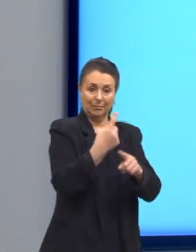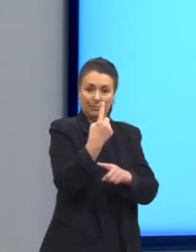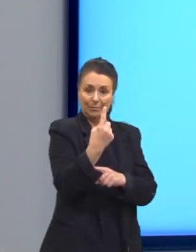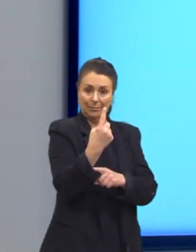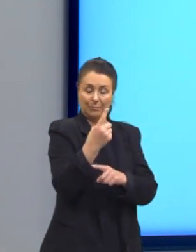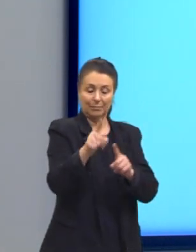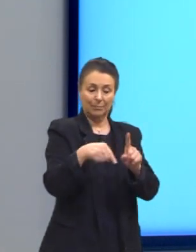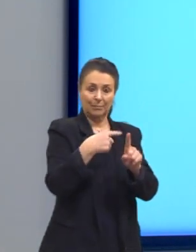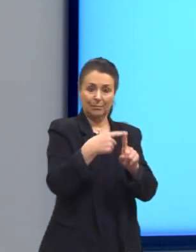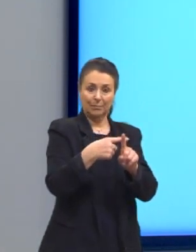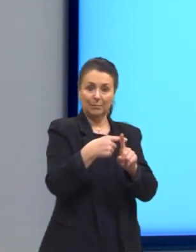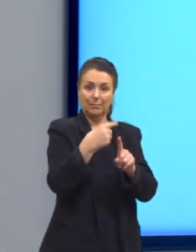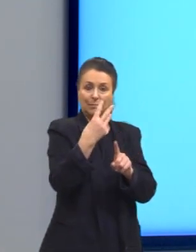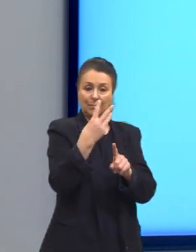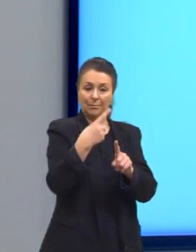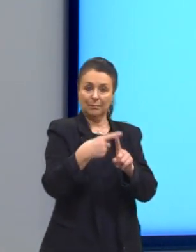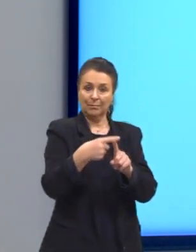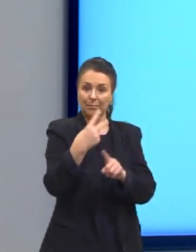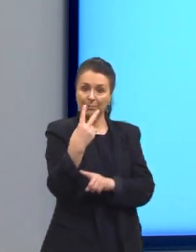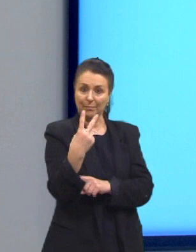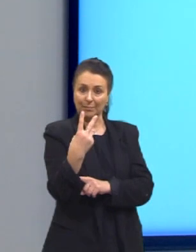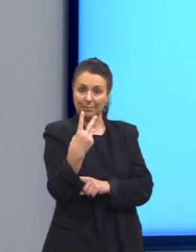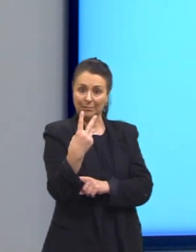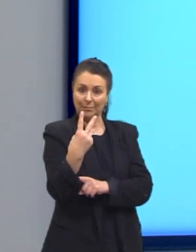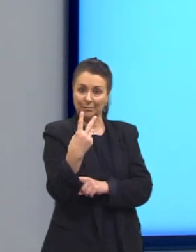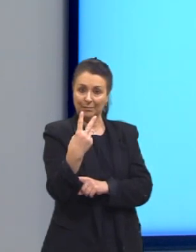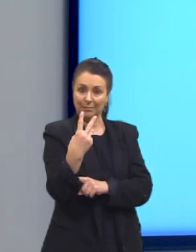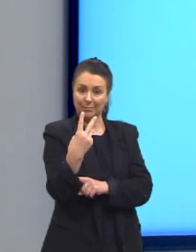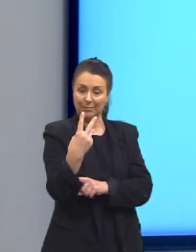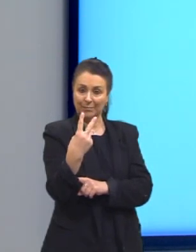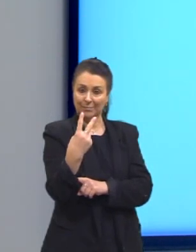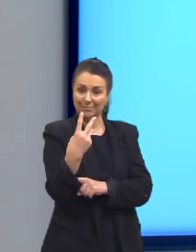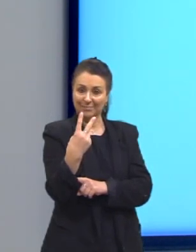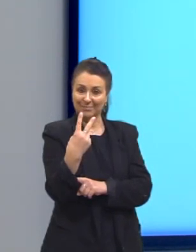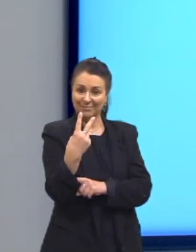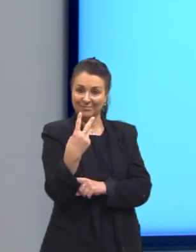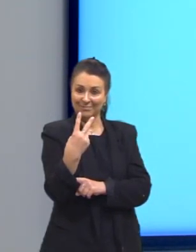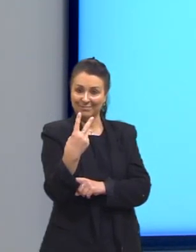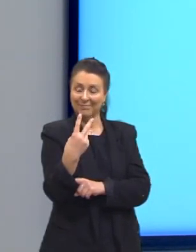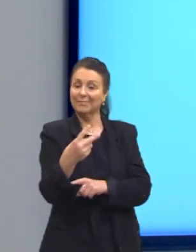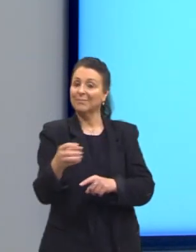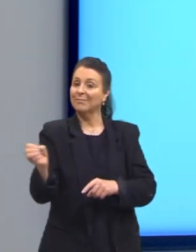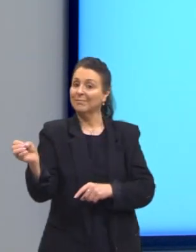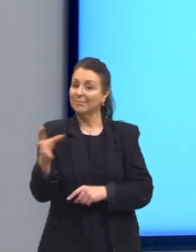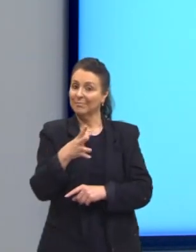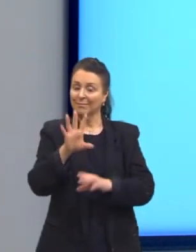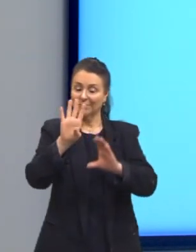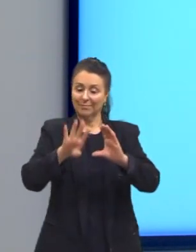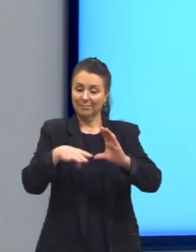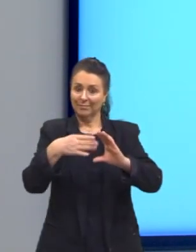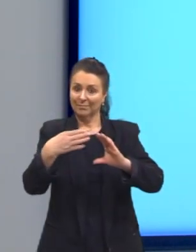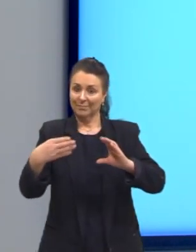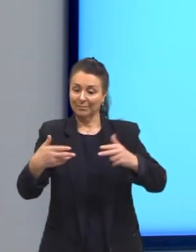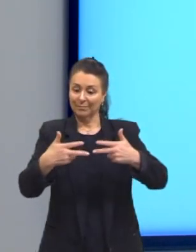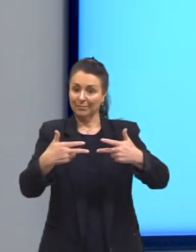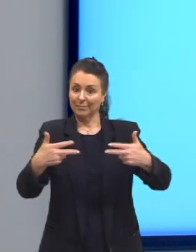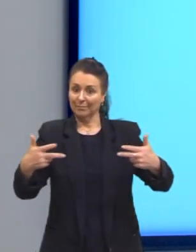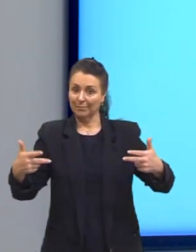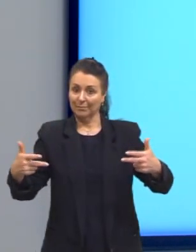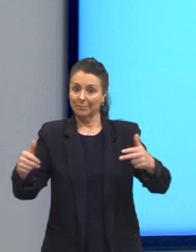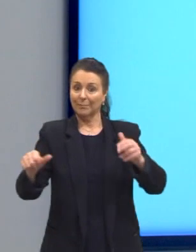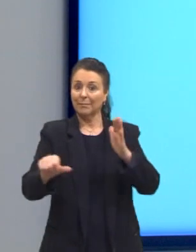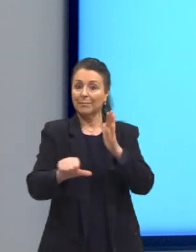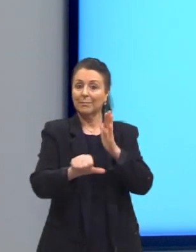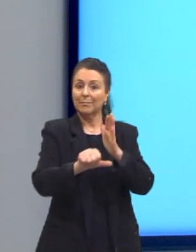+ 3 x 2 esse seria na nossa nova Matriz o elemento que fica na primeira